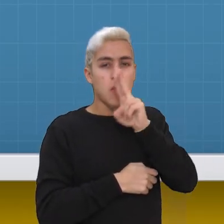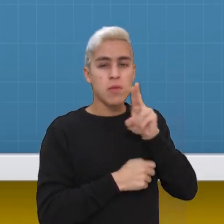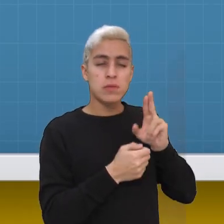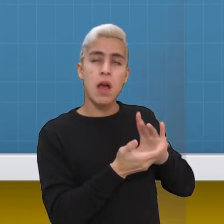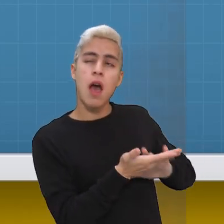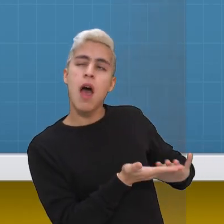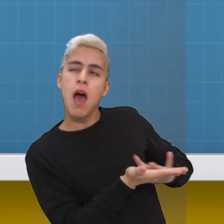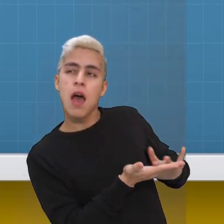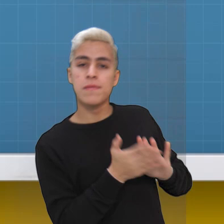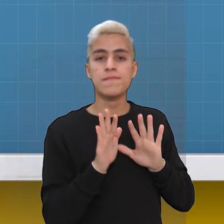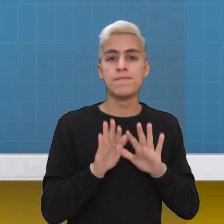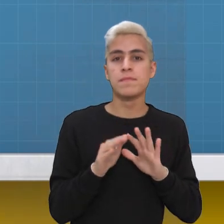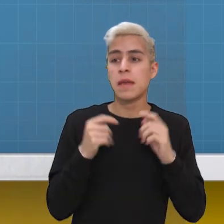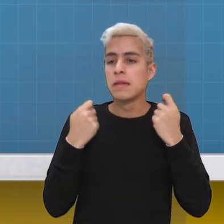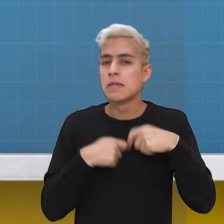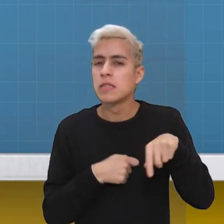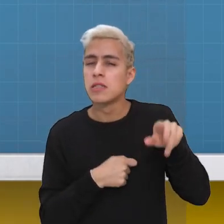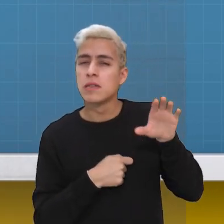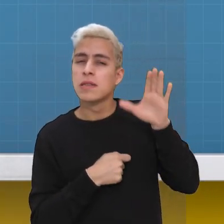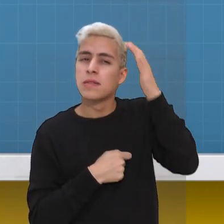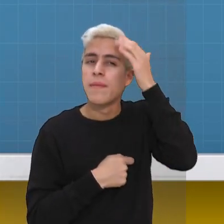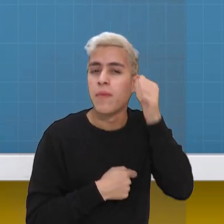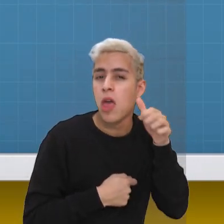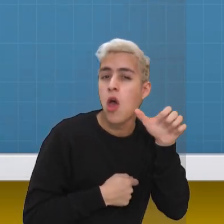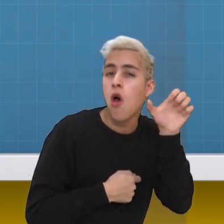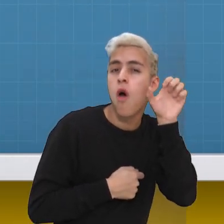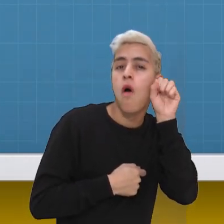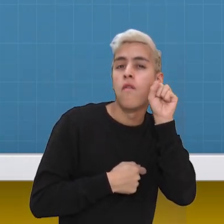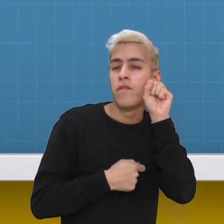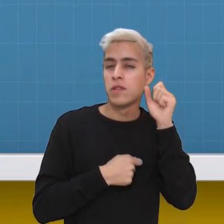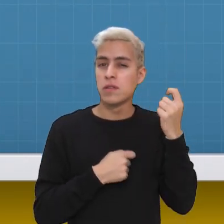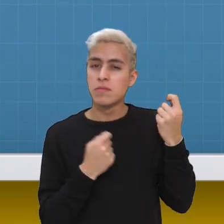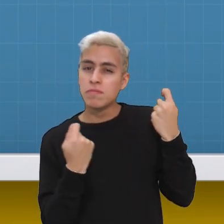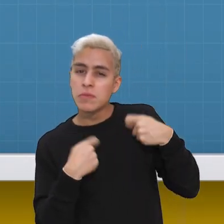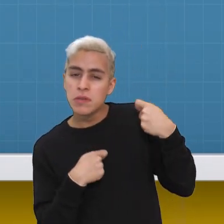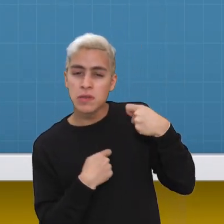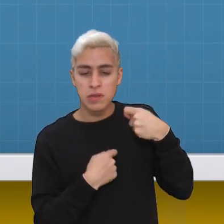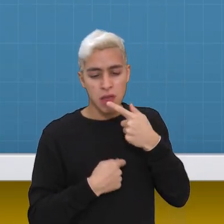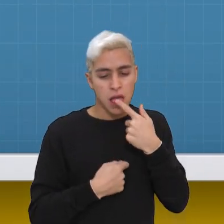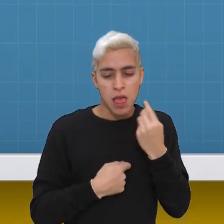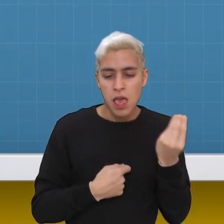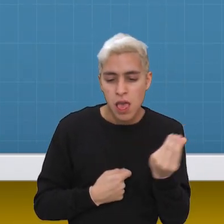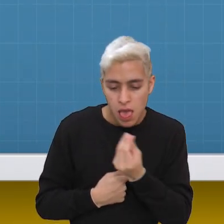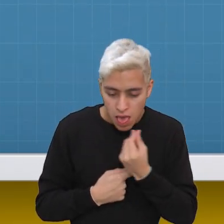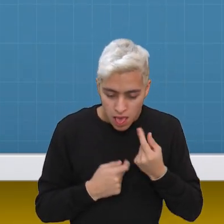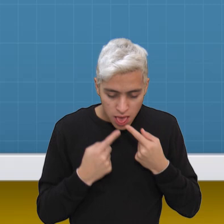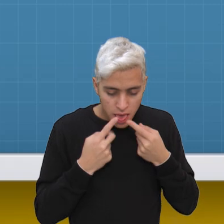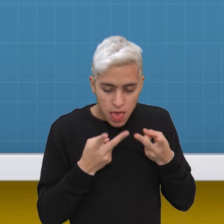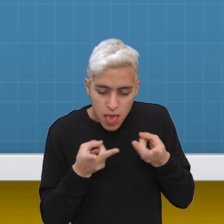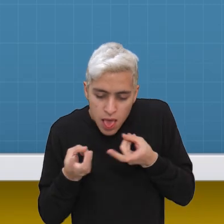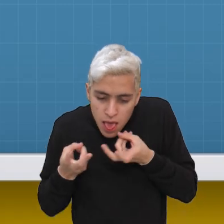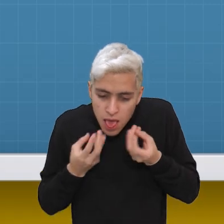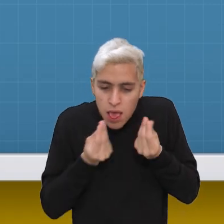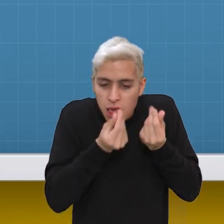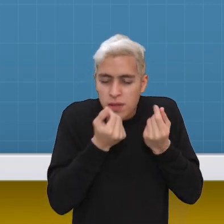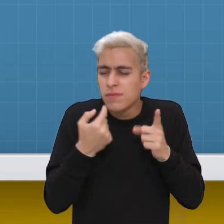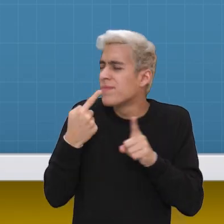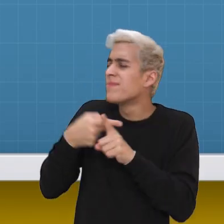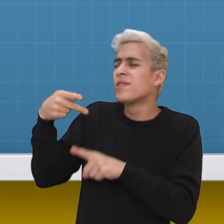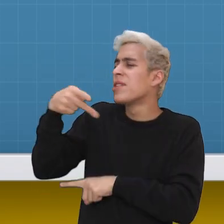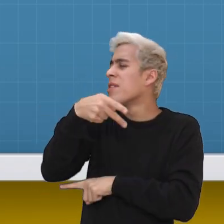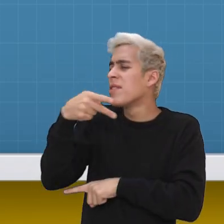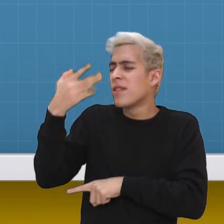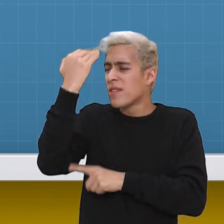também. Eu preciso ouvir, saber ouvir. Eu preciso ter um paladar, o gosto das coisas. Por